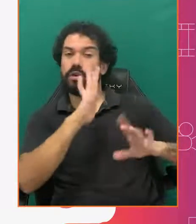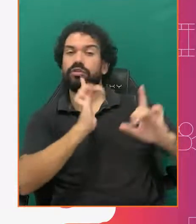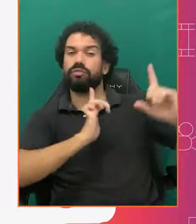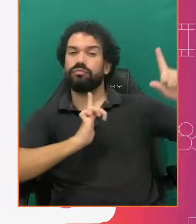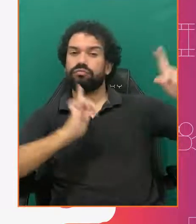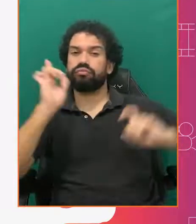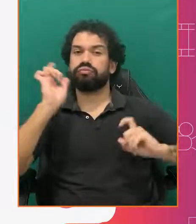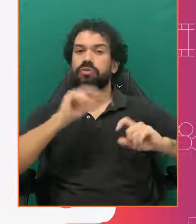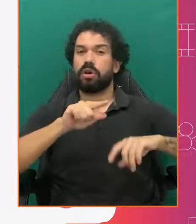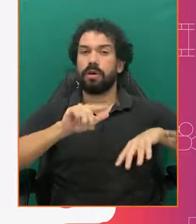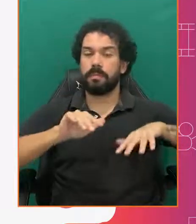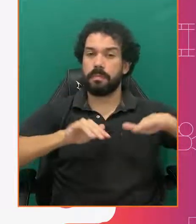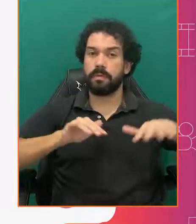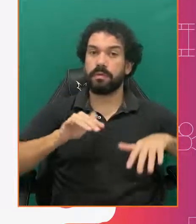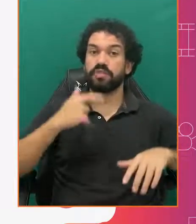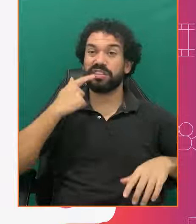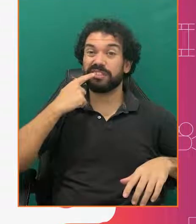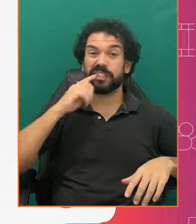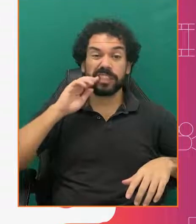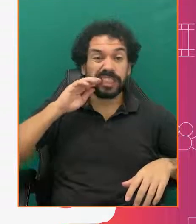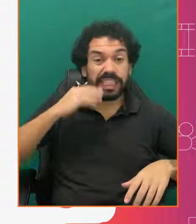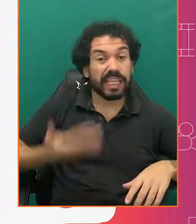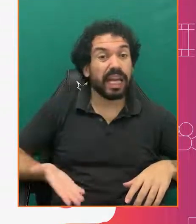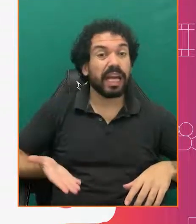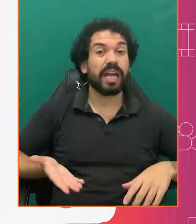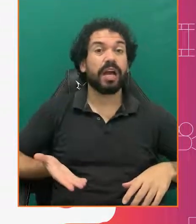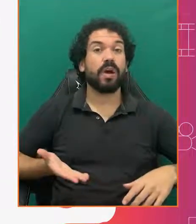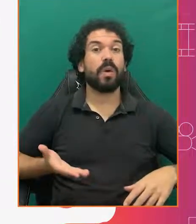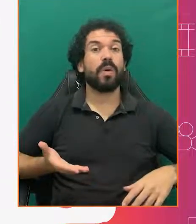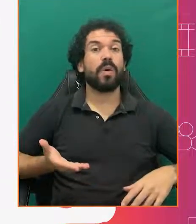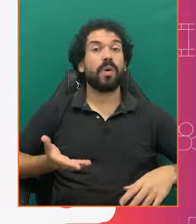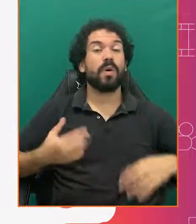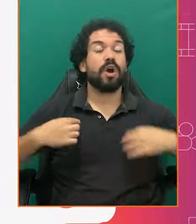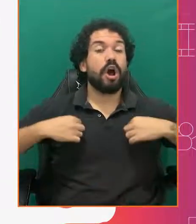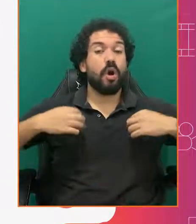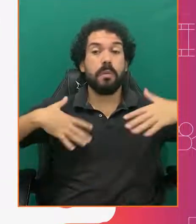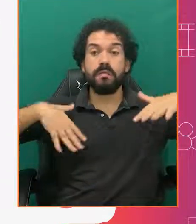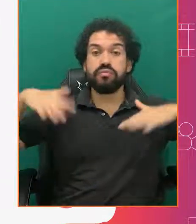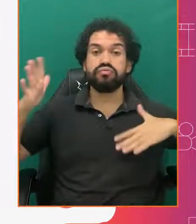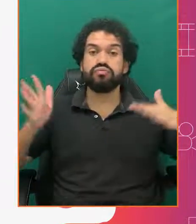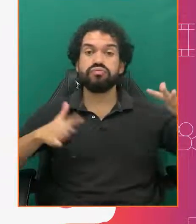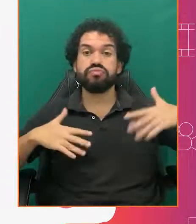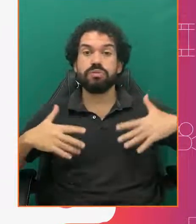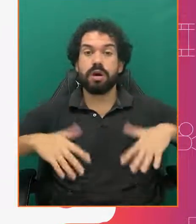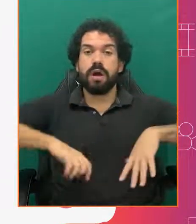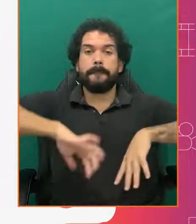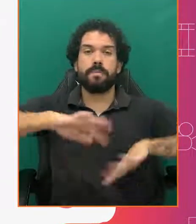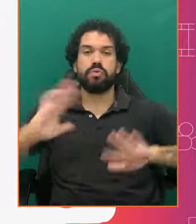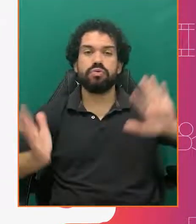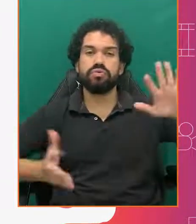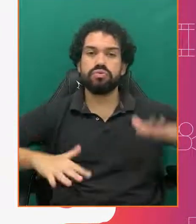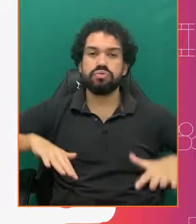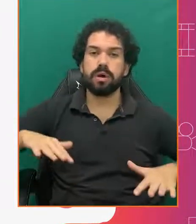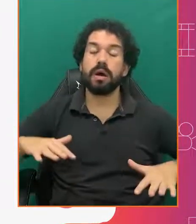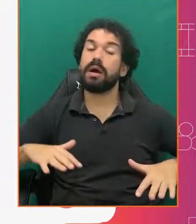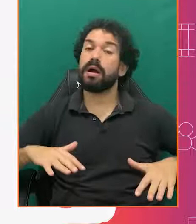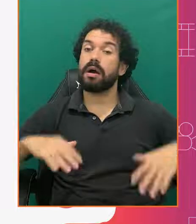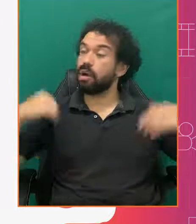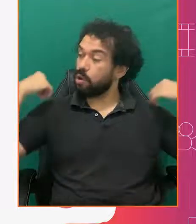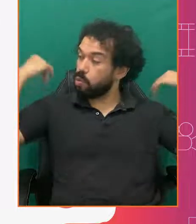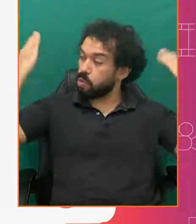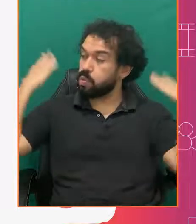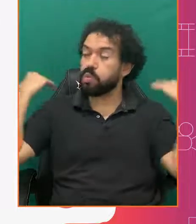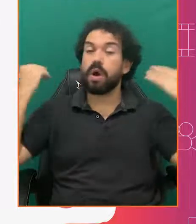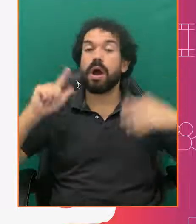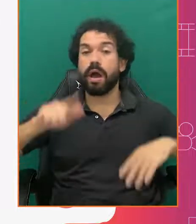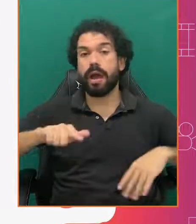um movimento, um dente caindo ou uma roupa balançando, isso tudo são movimentos